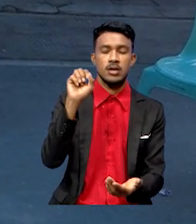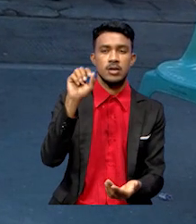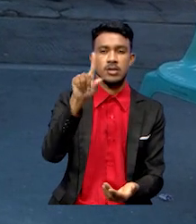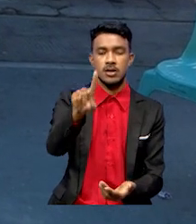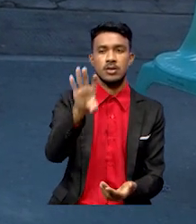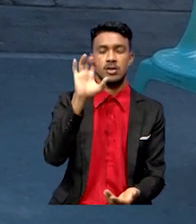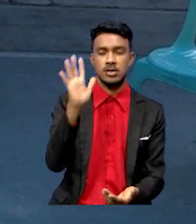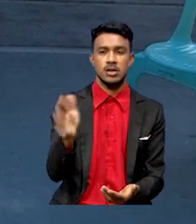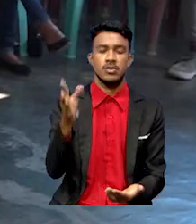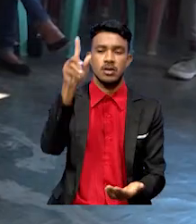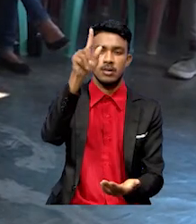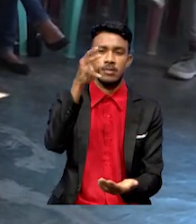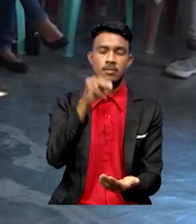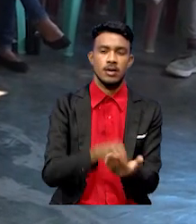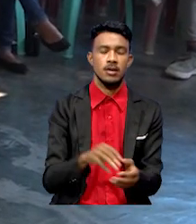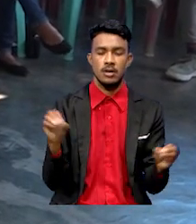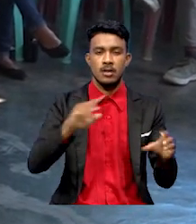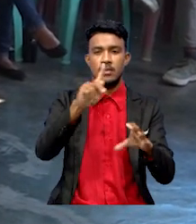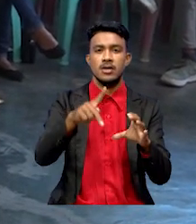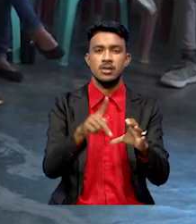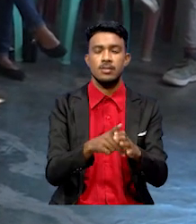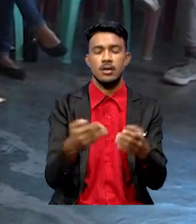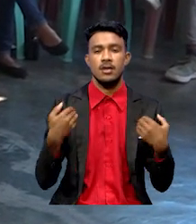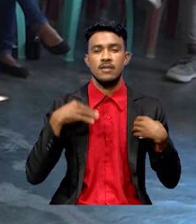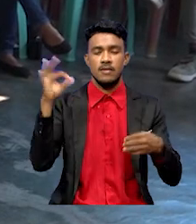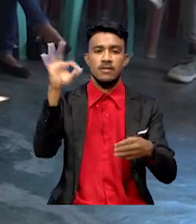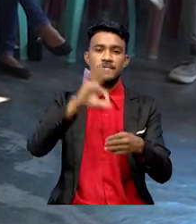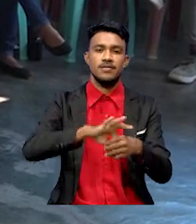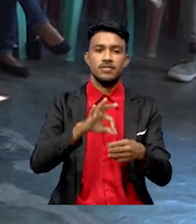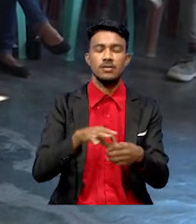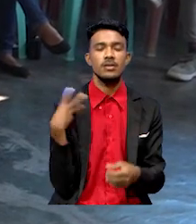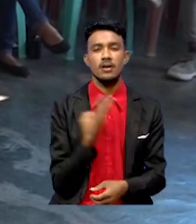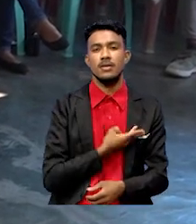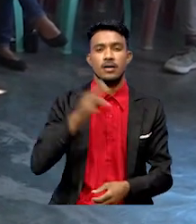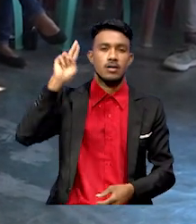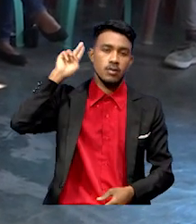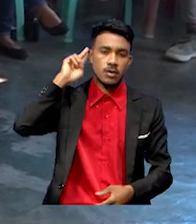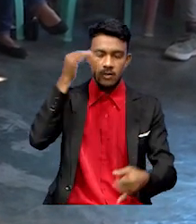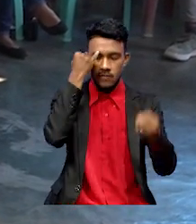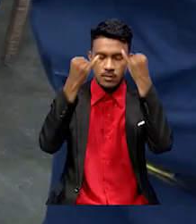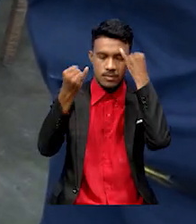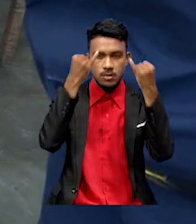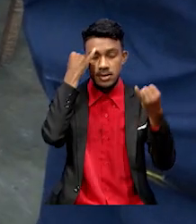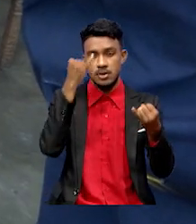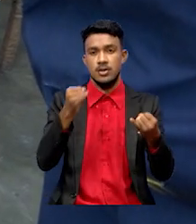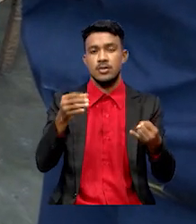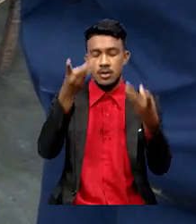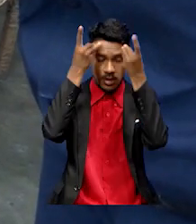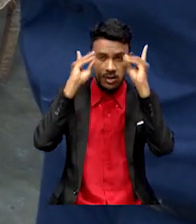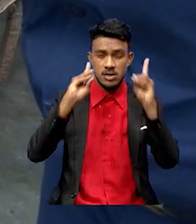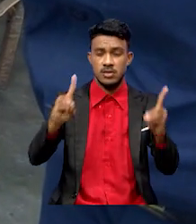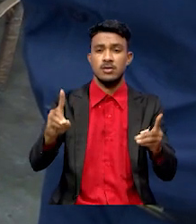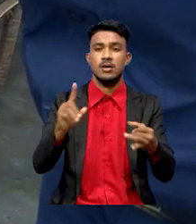100 e tal mil, ne bem la participa e a votação. Itarona lá, informação, kata ka, decisão ikus, kata